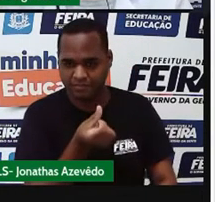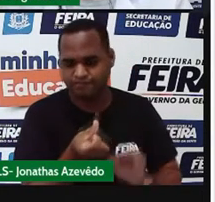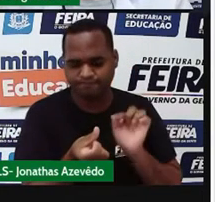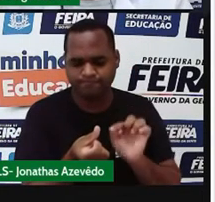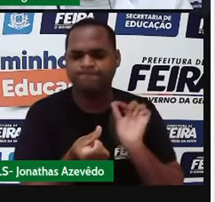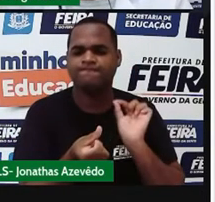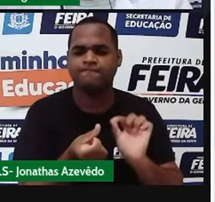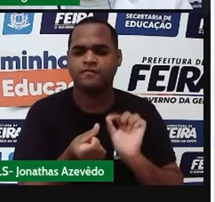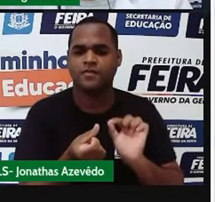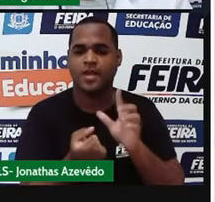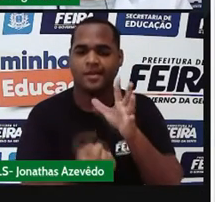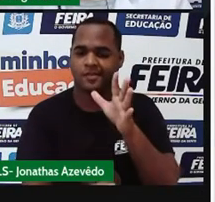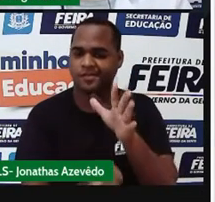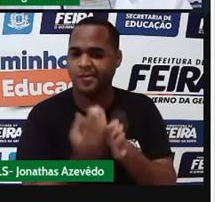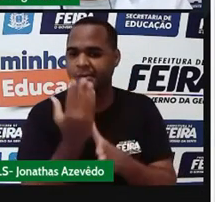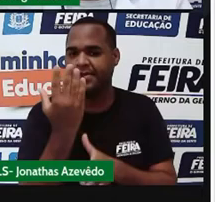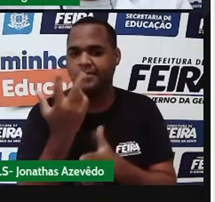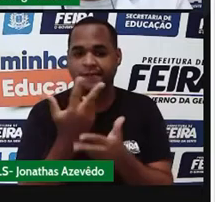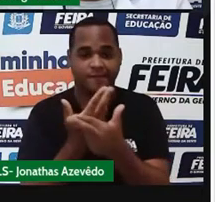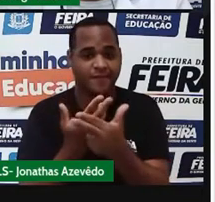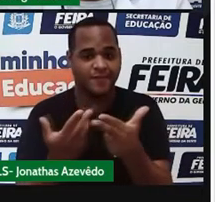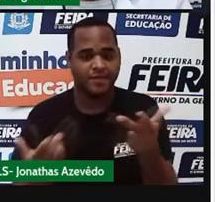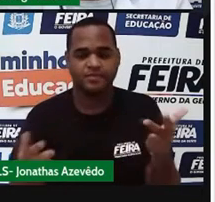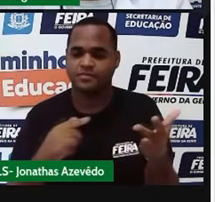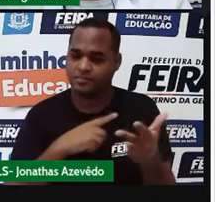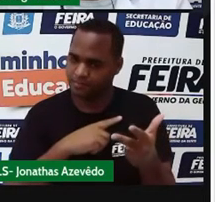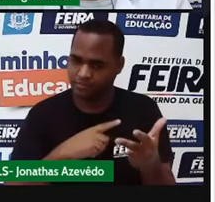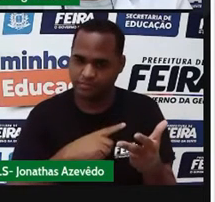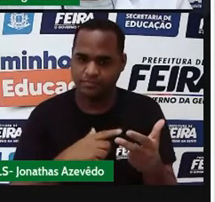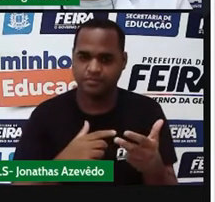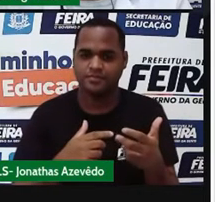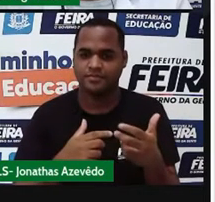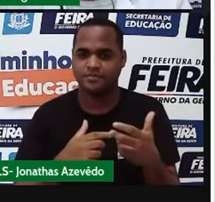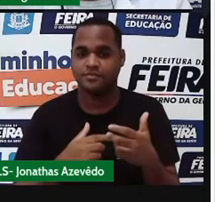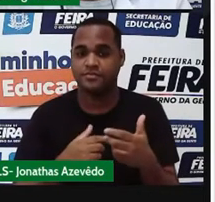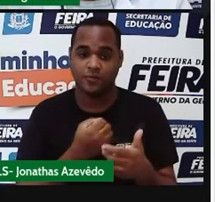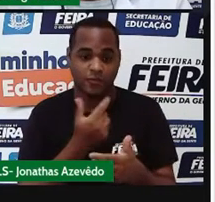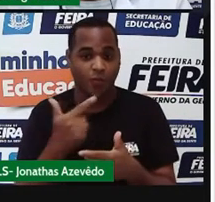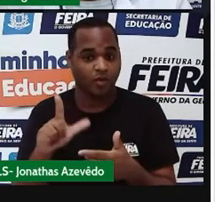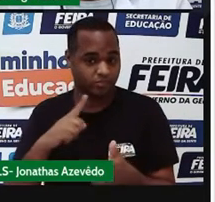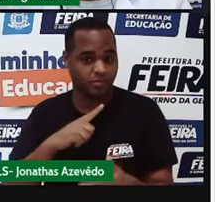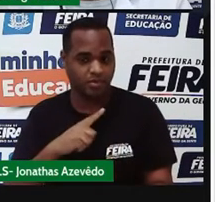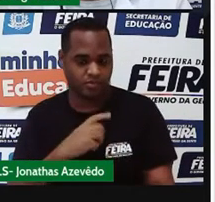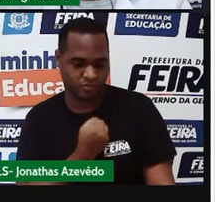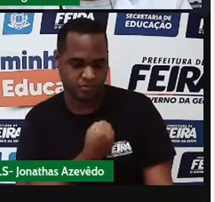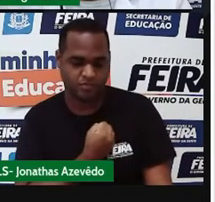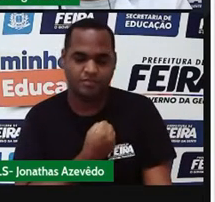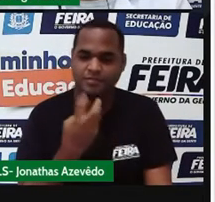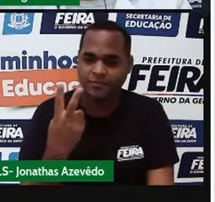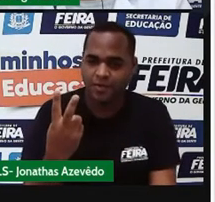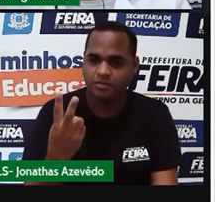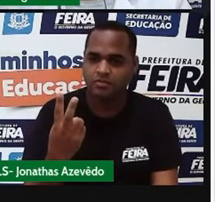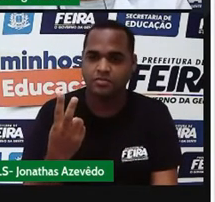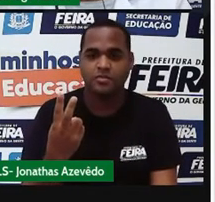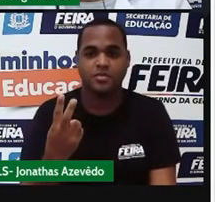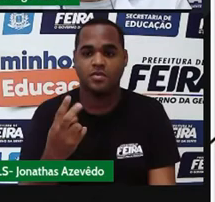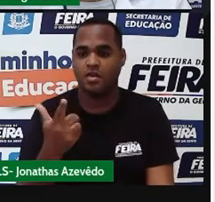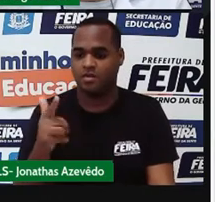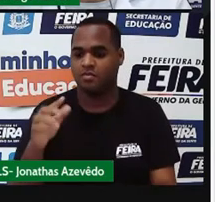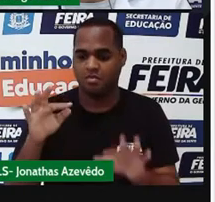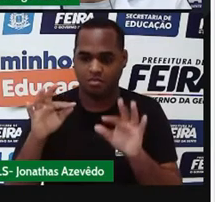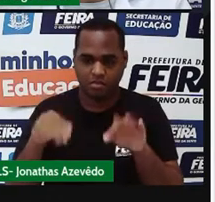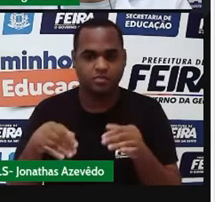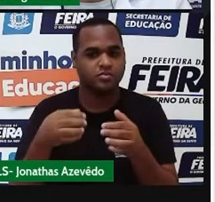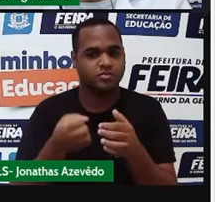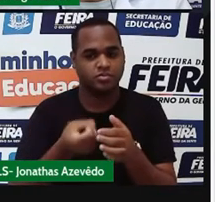ele vai aparecer infinitas vezes o algarismo 2 aqui olha ele vai aparecer infinitas